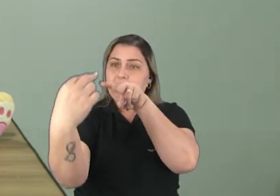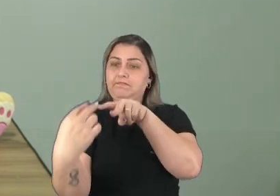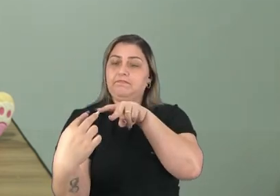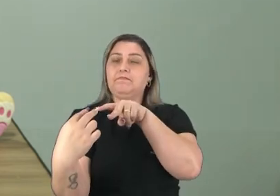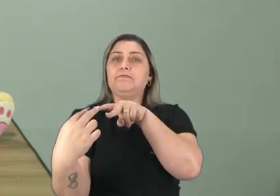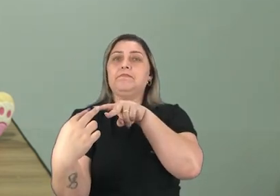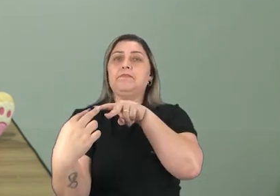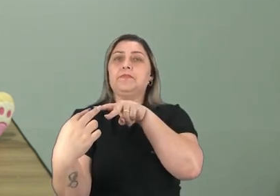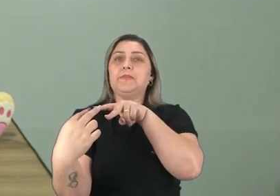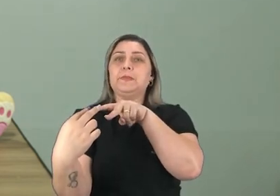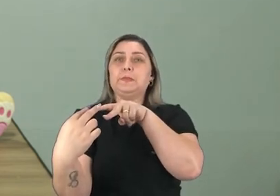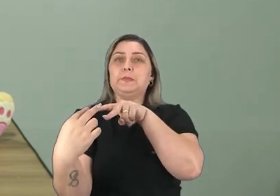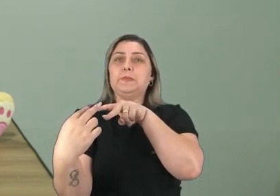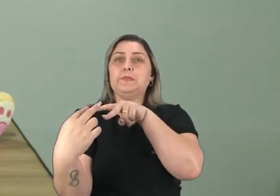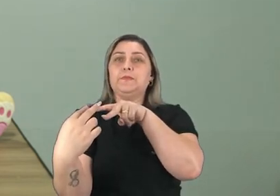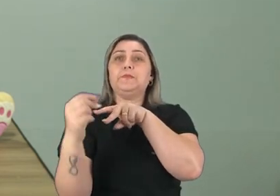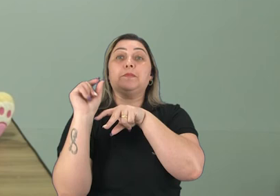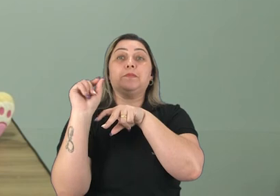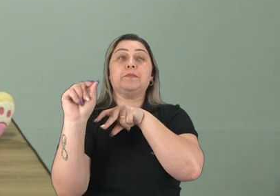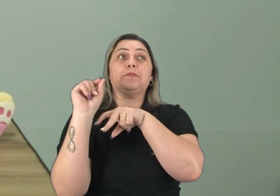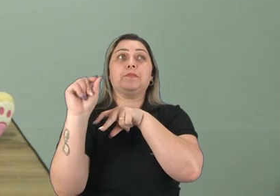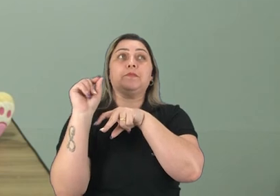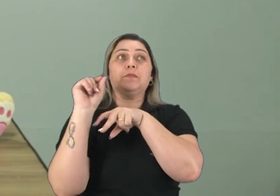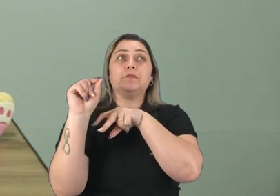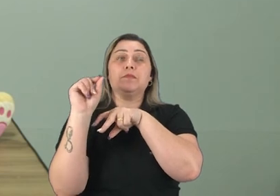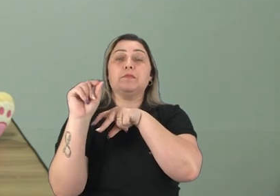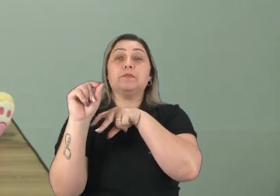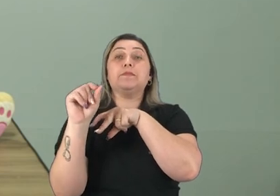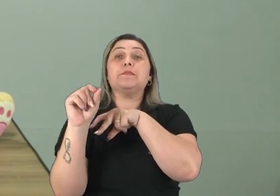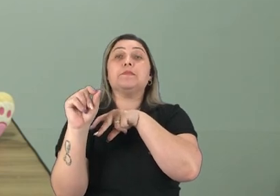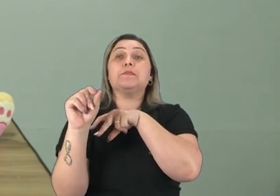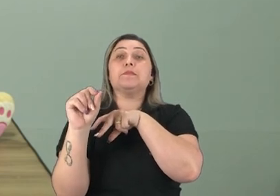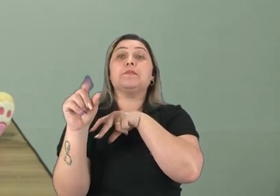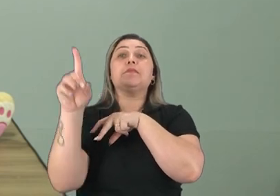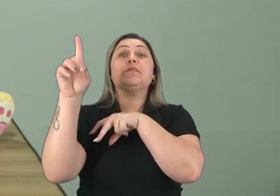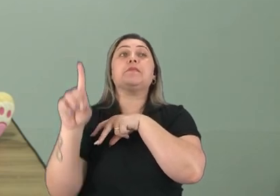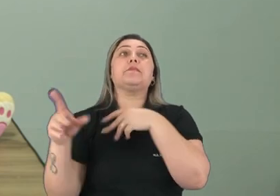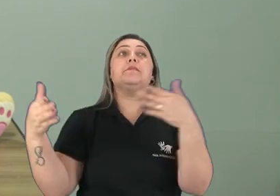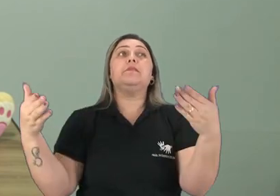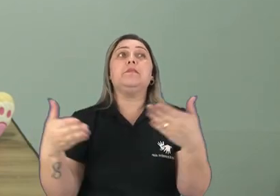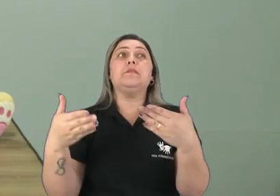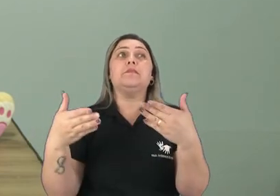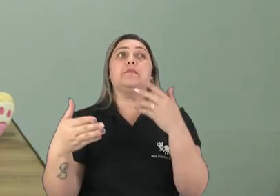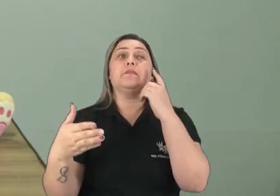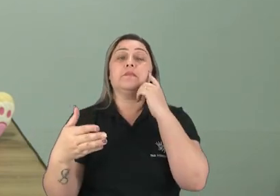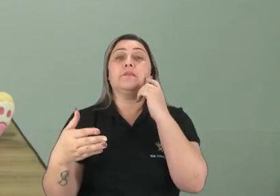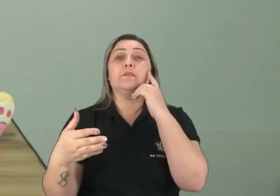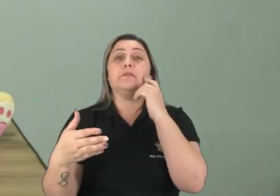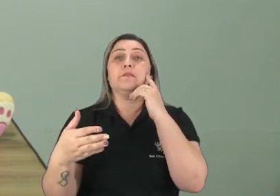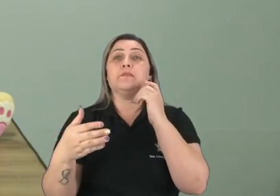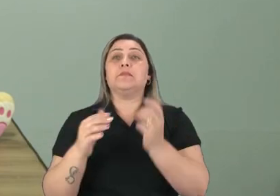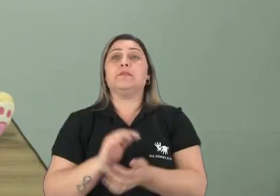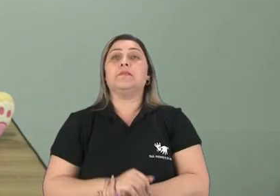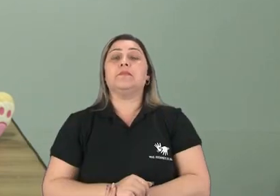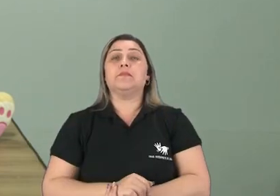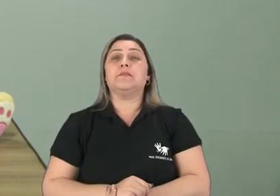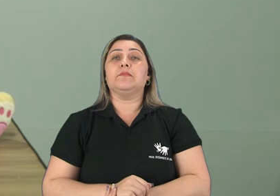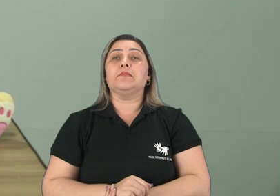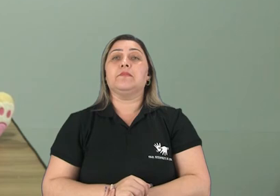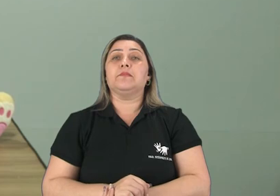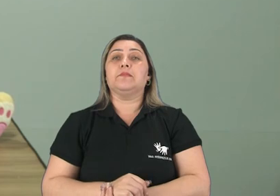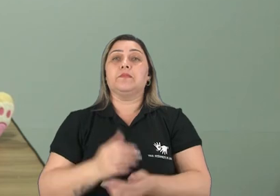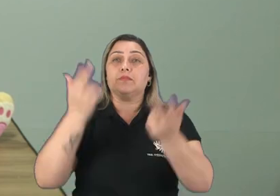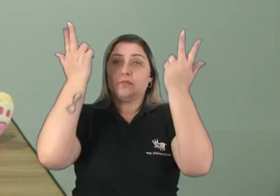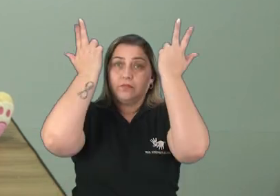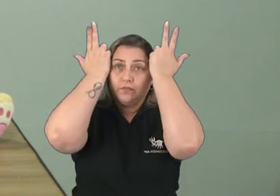mim, o que está do lado direito do Pedro agora? O Garfield ou o